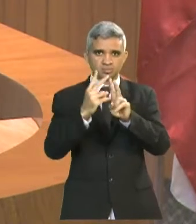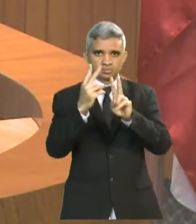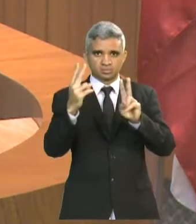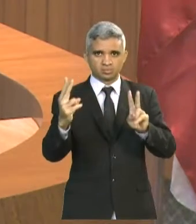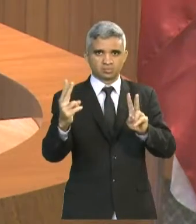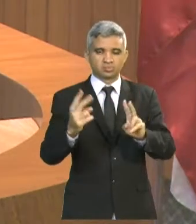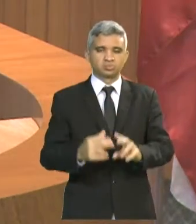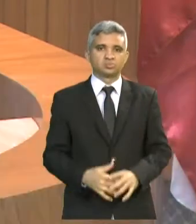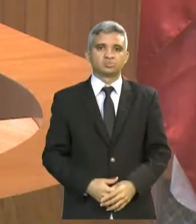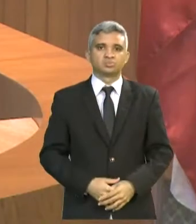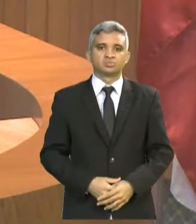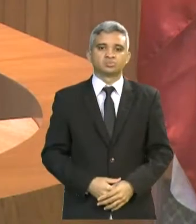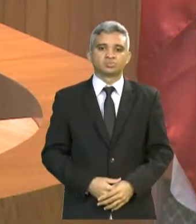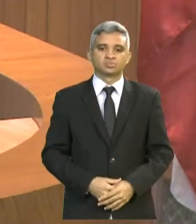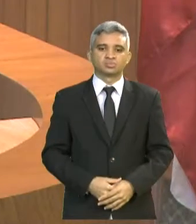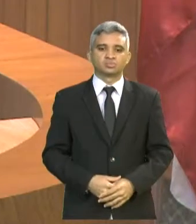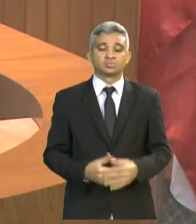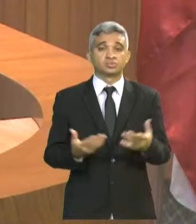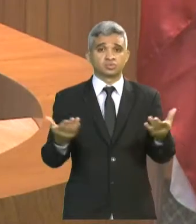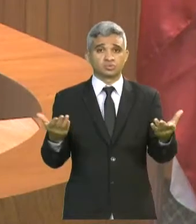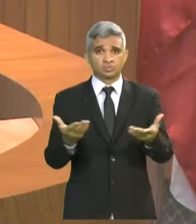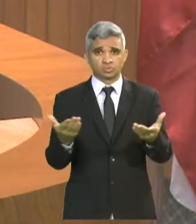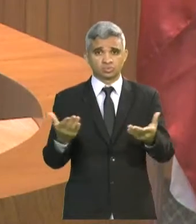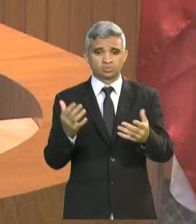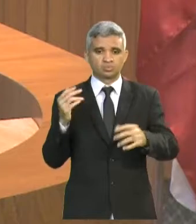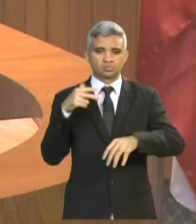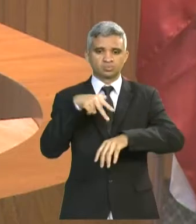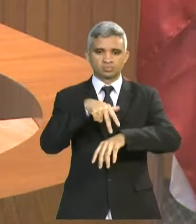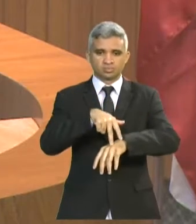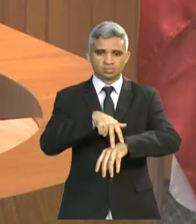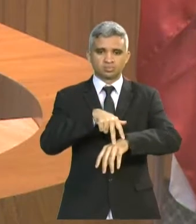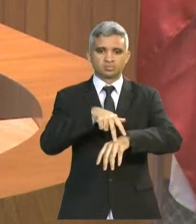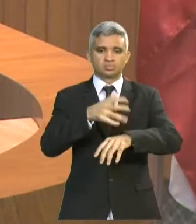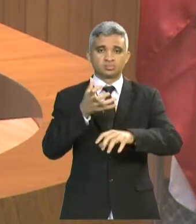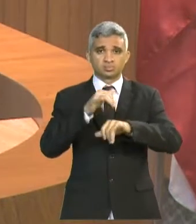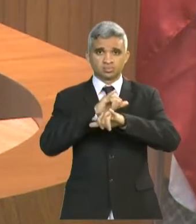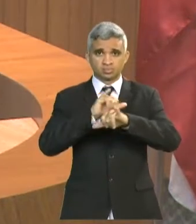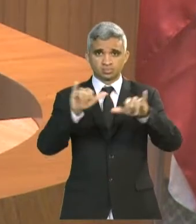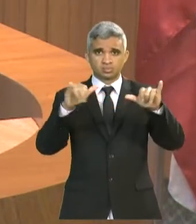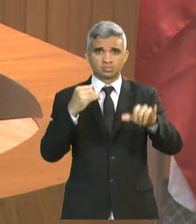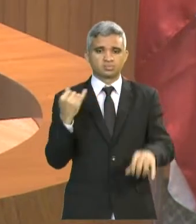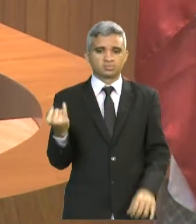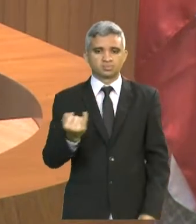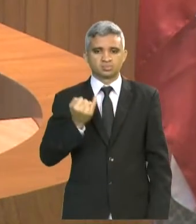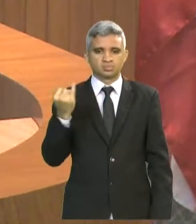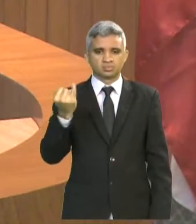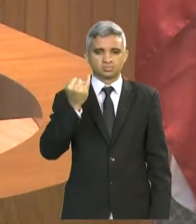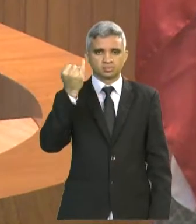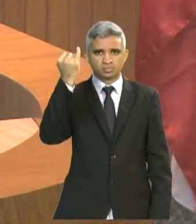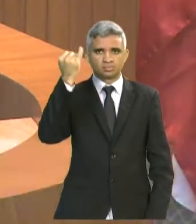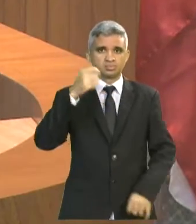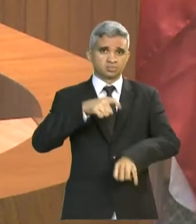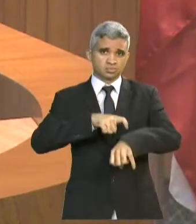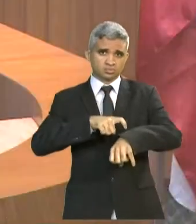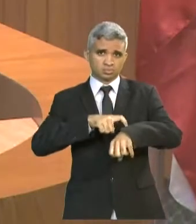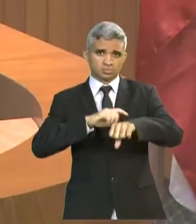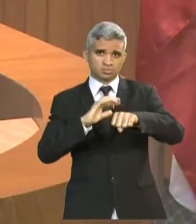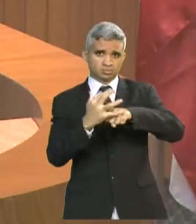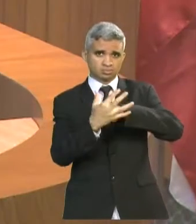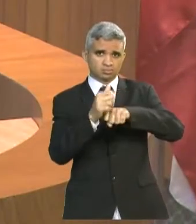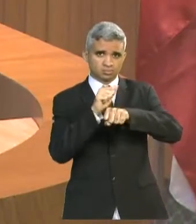importância, principalmente, deputado Roberto Costa, neste momento de pandemia, da Assembleia